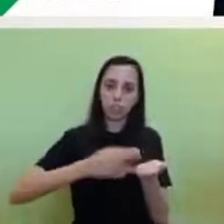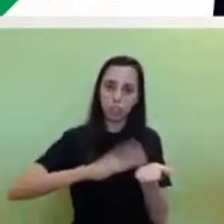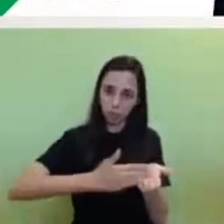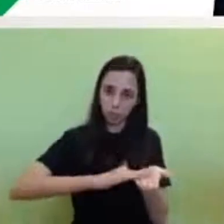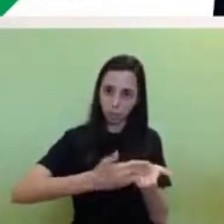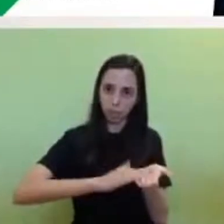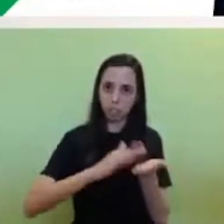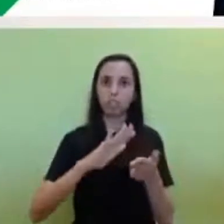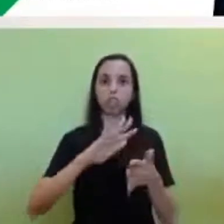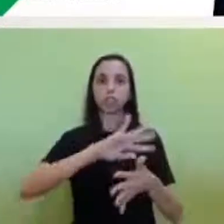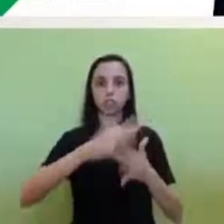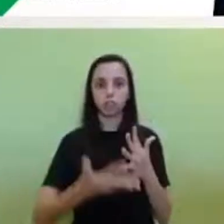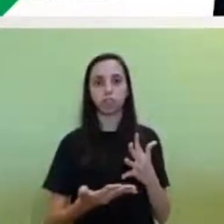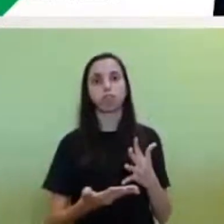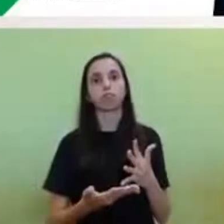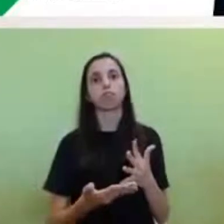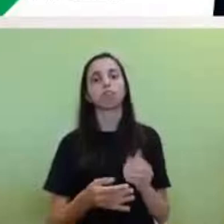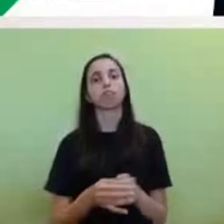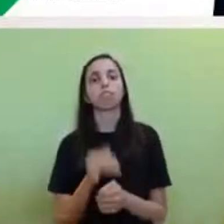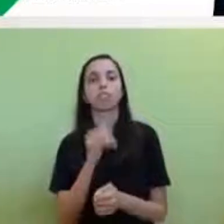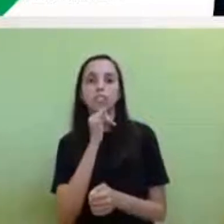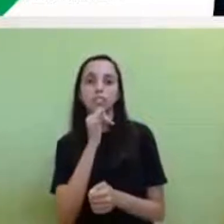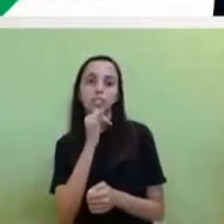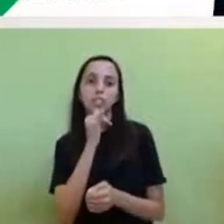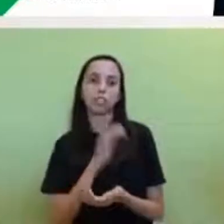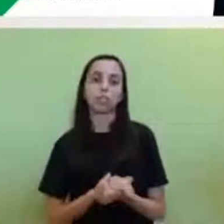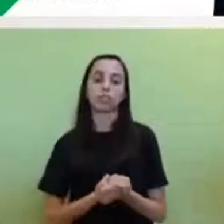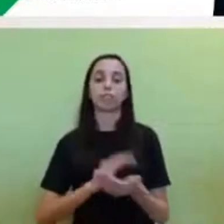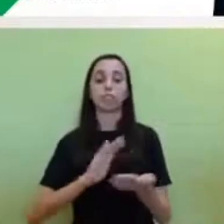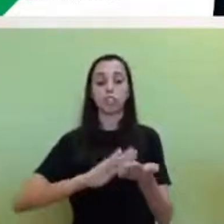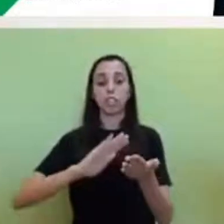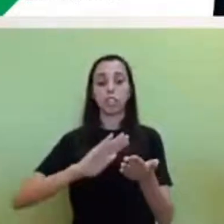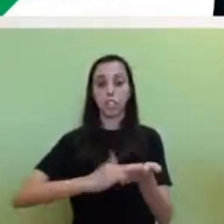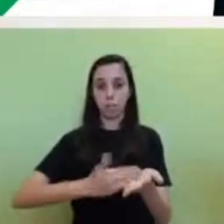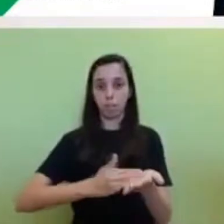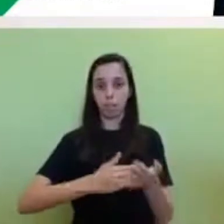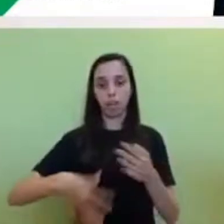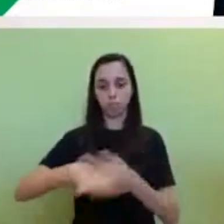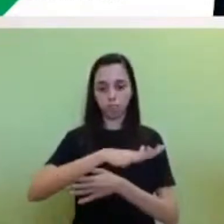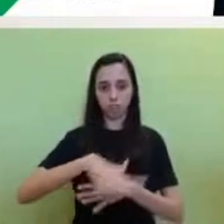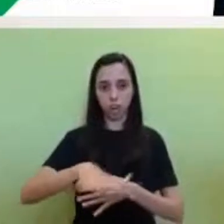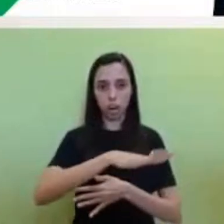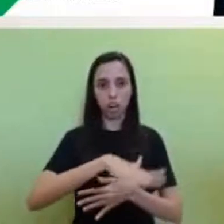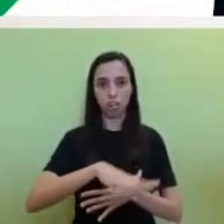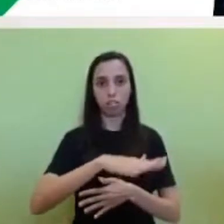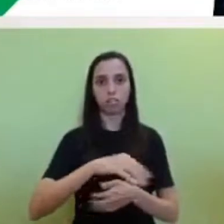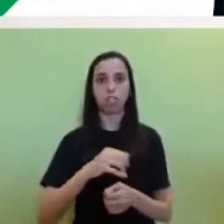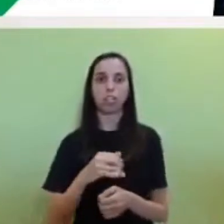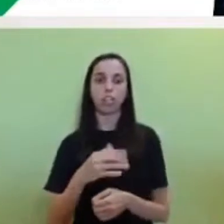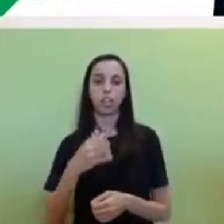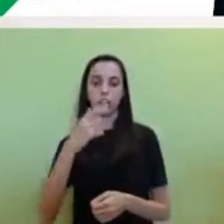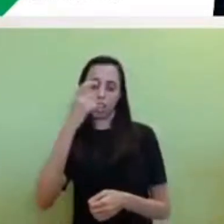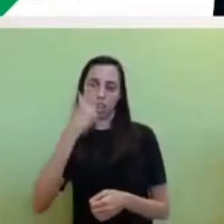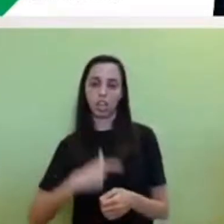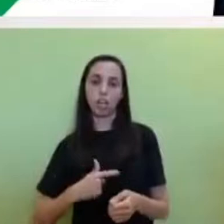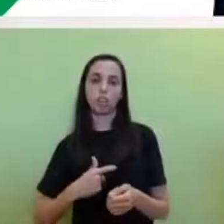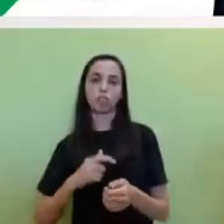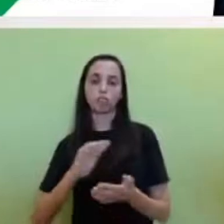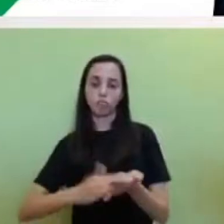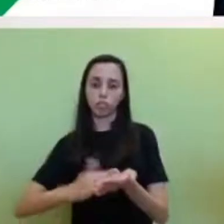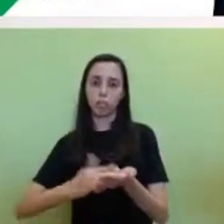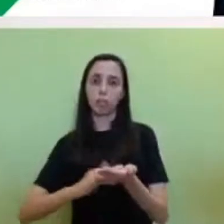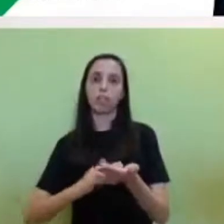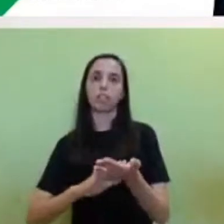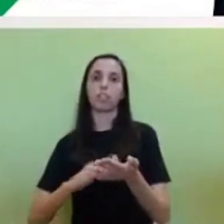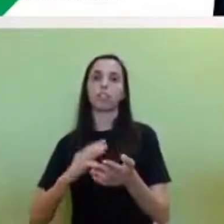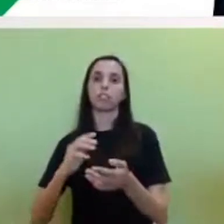sinais, mas digamos que você vai interpretar determinado contexto, no meu caso, que sou intérprete da Assembleia Legislativa.